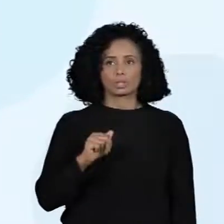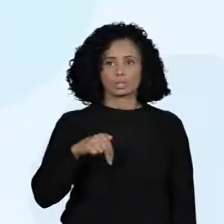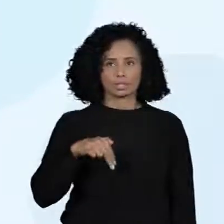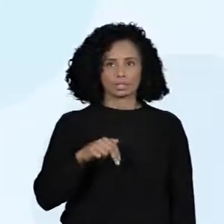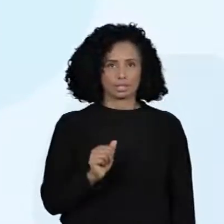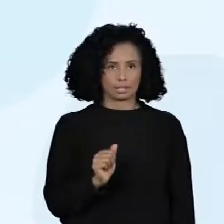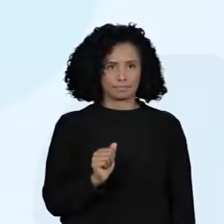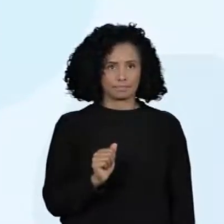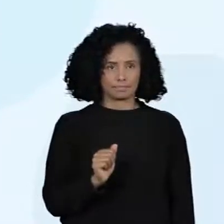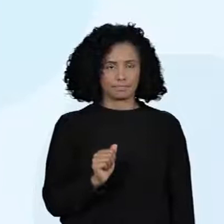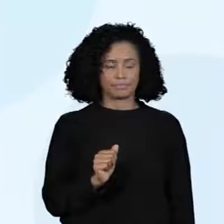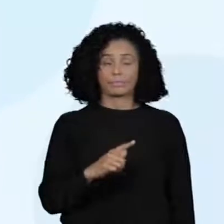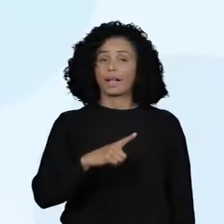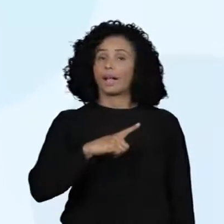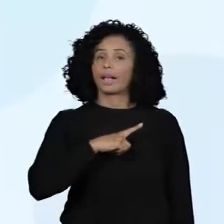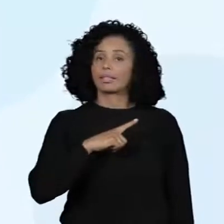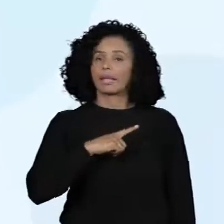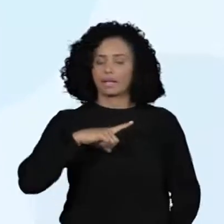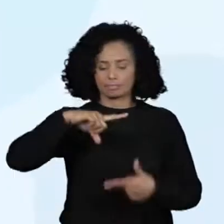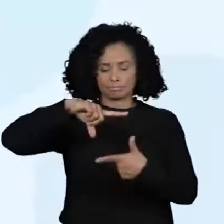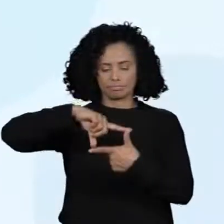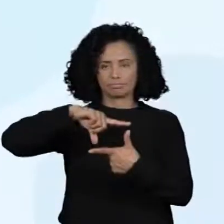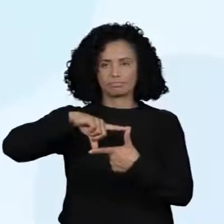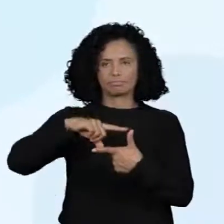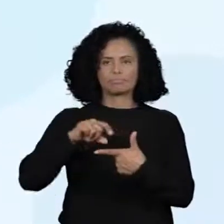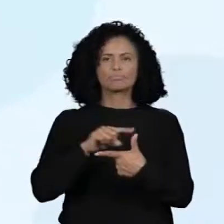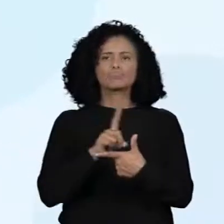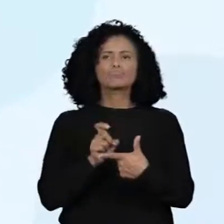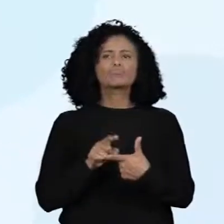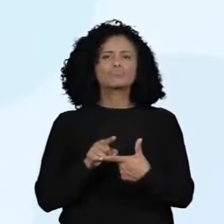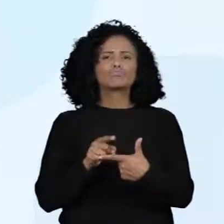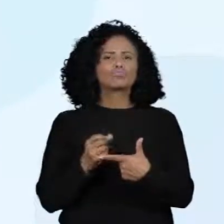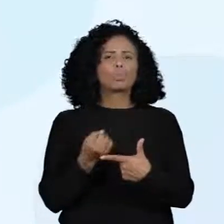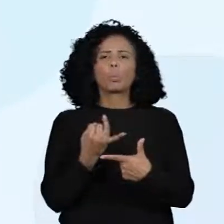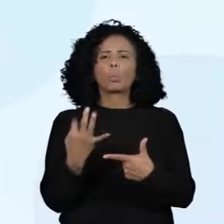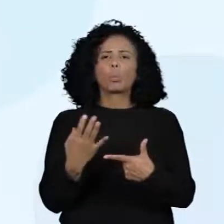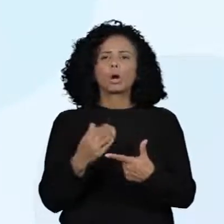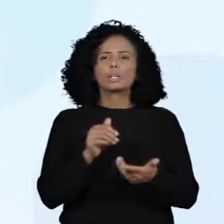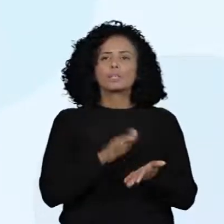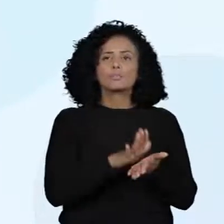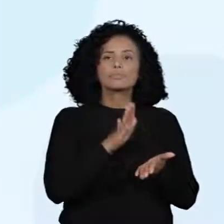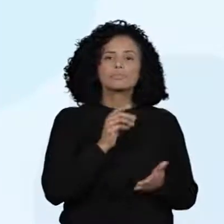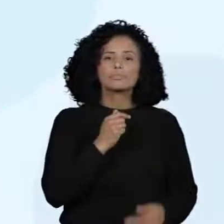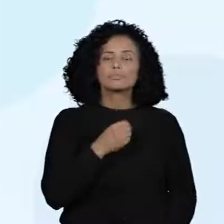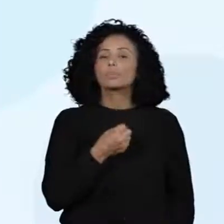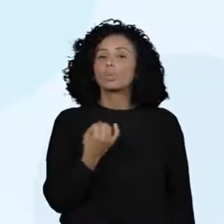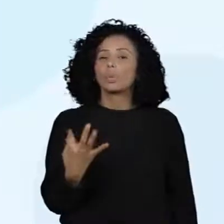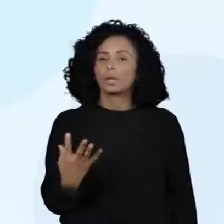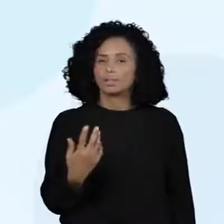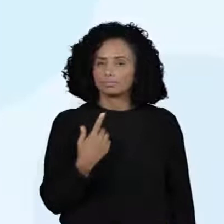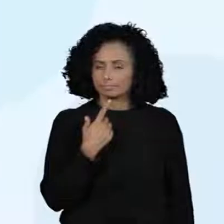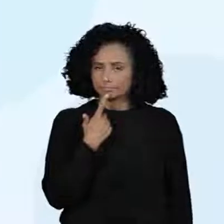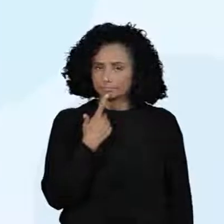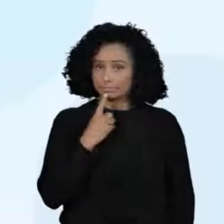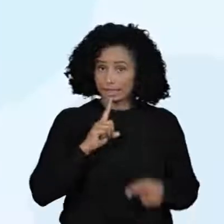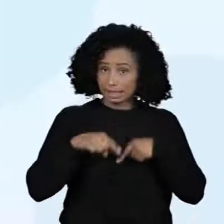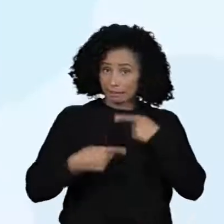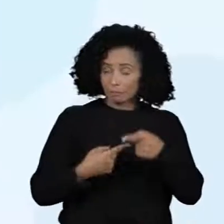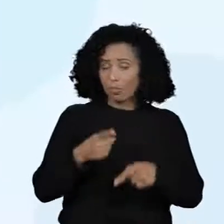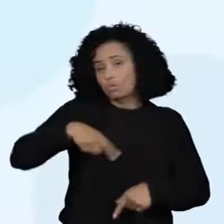pode resolver aí a situação do jeito que você preferir. Mas aí, depois a resposta fica